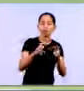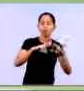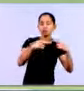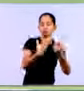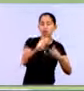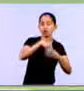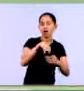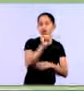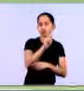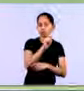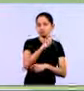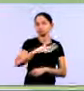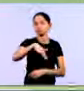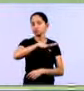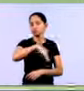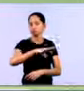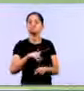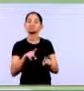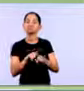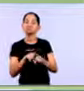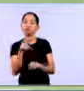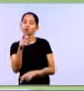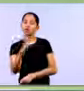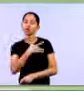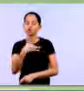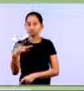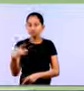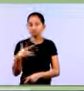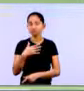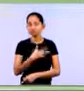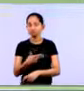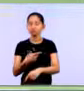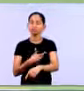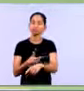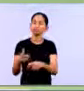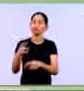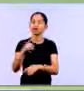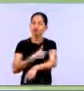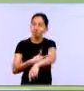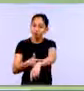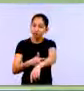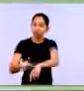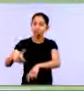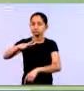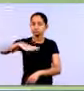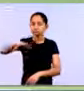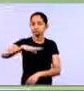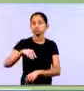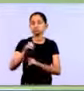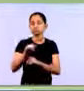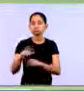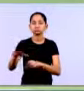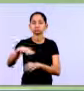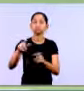as instituições de assistência social e educação, para que tenham garantidos a aplicação de todos os seus recursos nesses